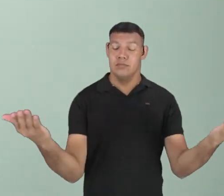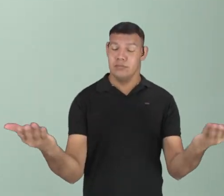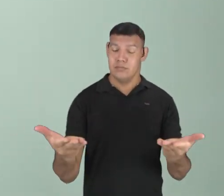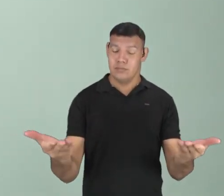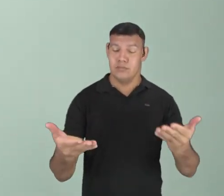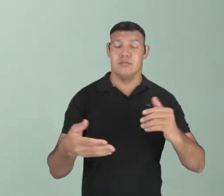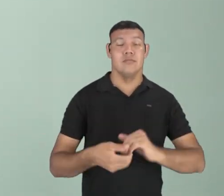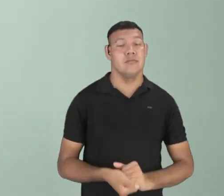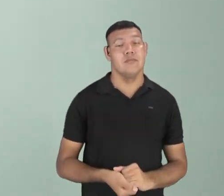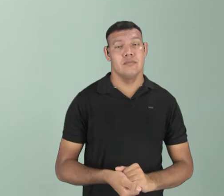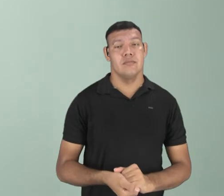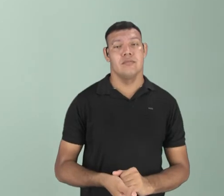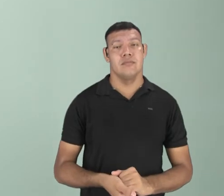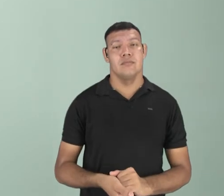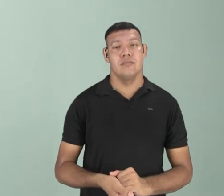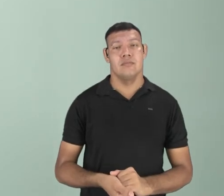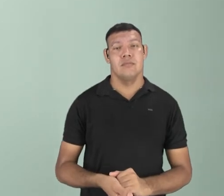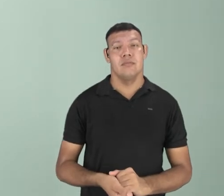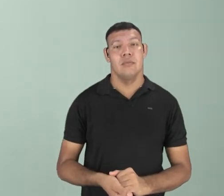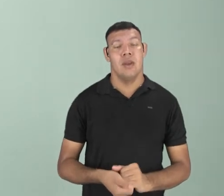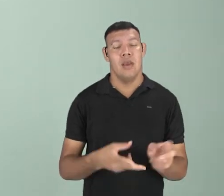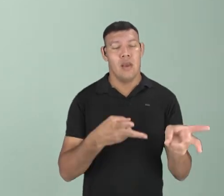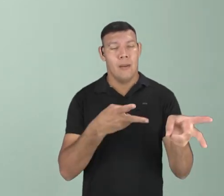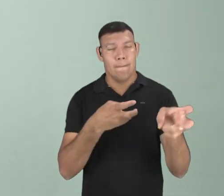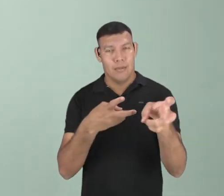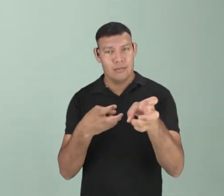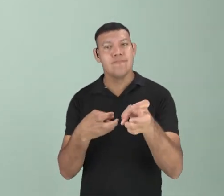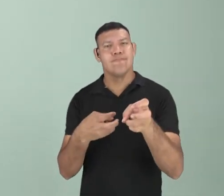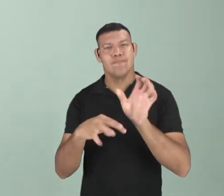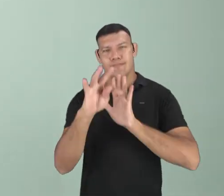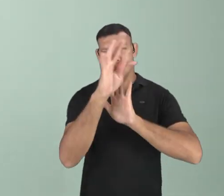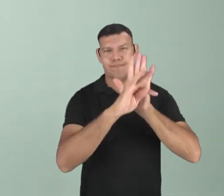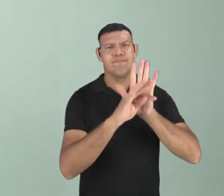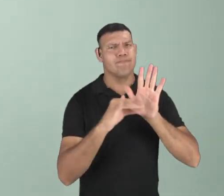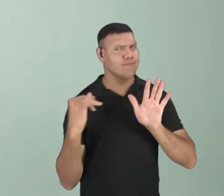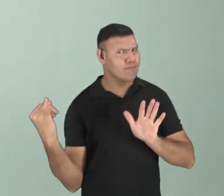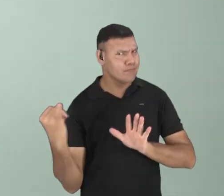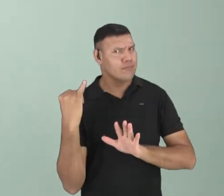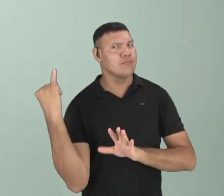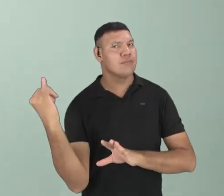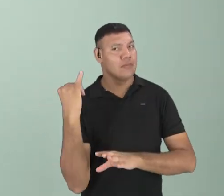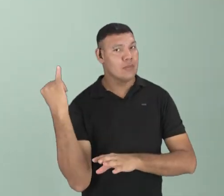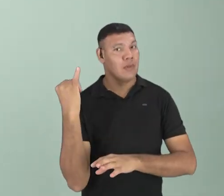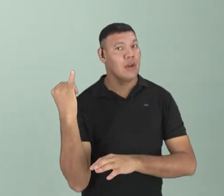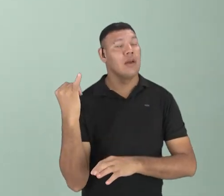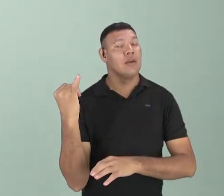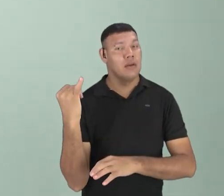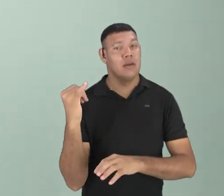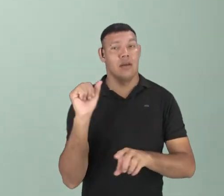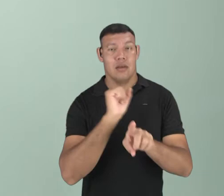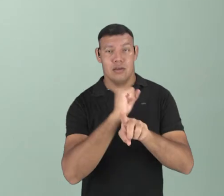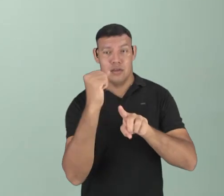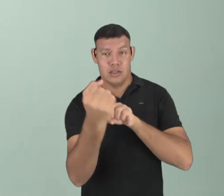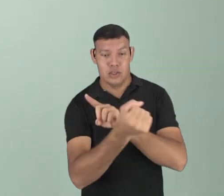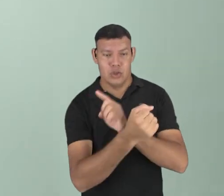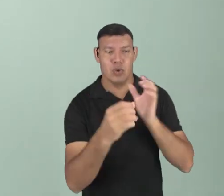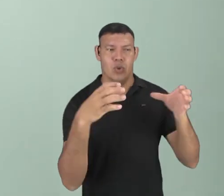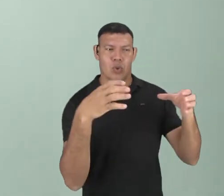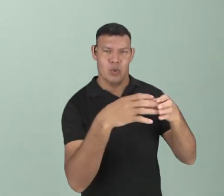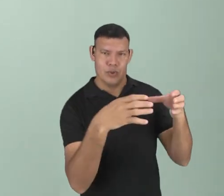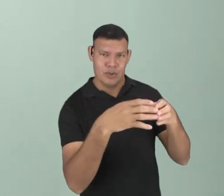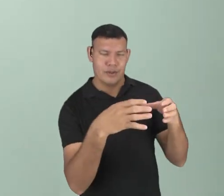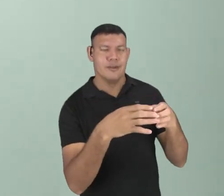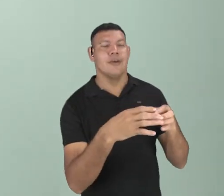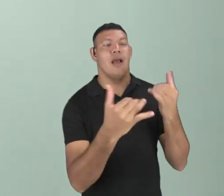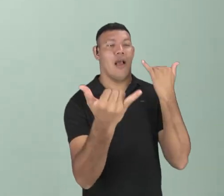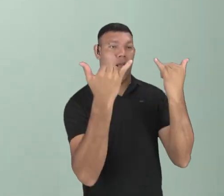dia. Então, nós vamos perceber que esses textos são importantes para que a comunidade, a sociedade